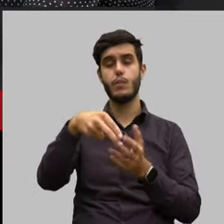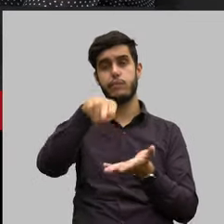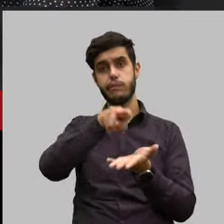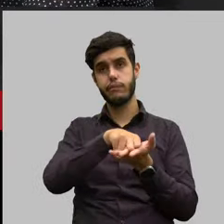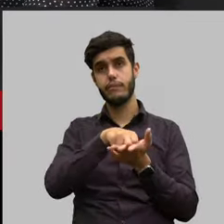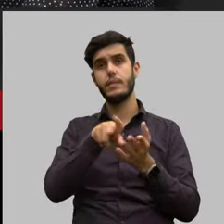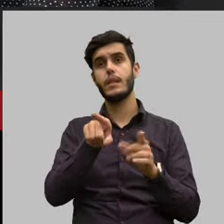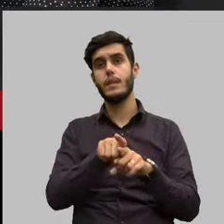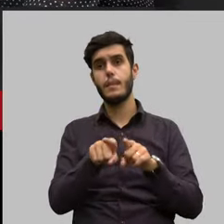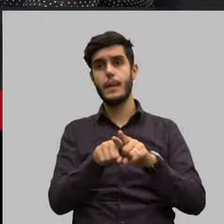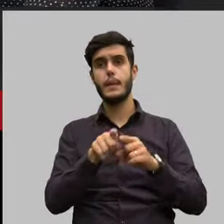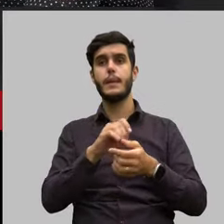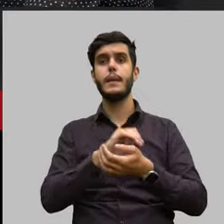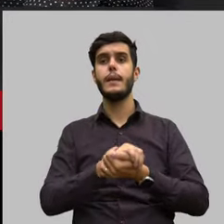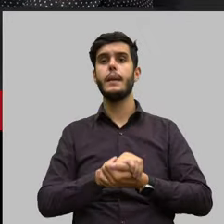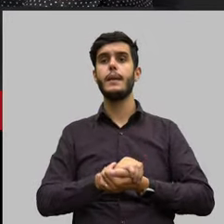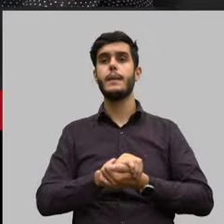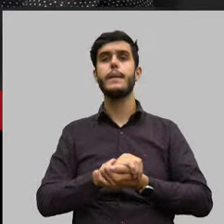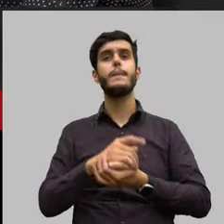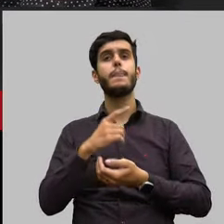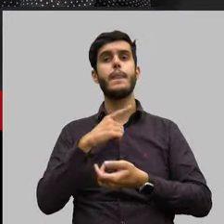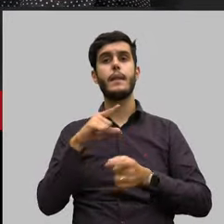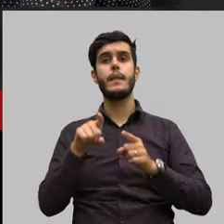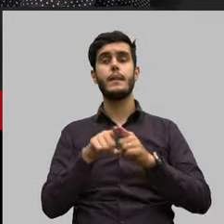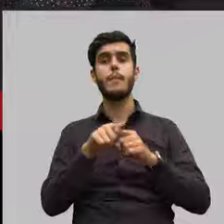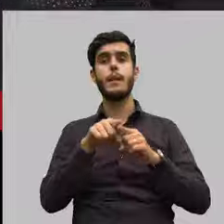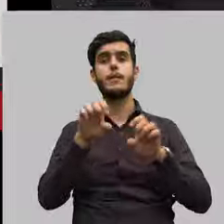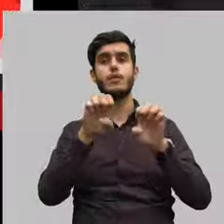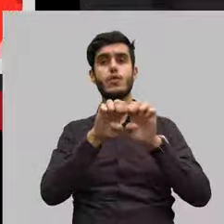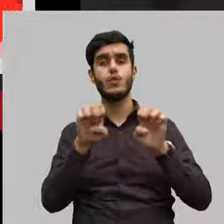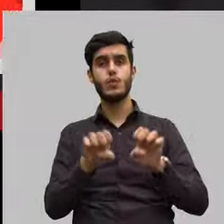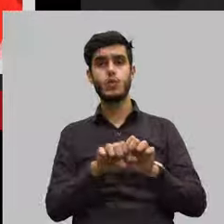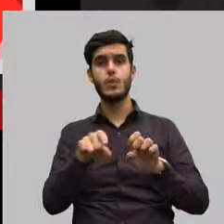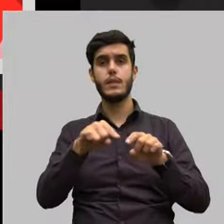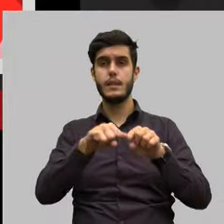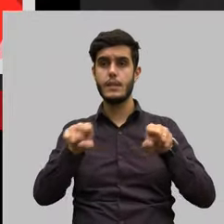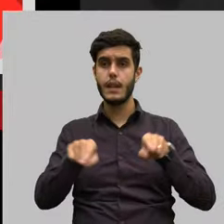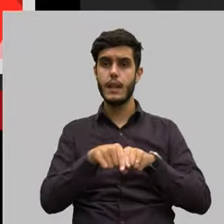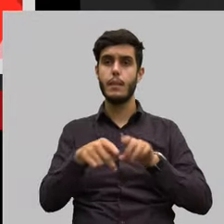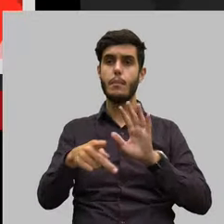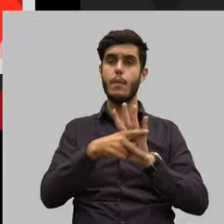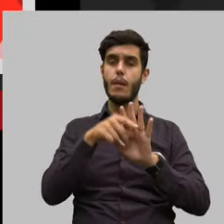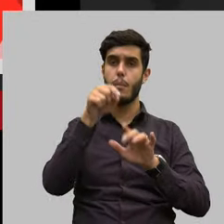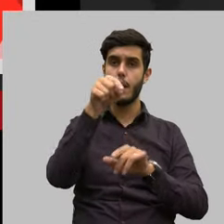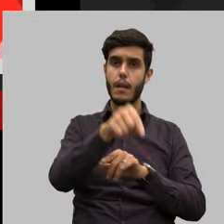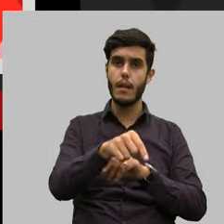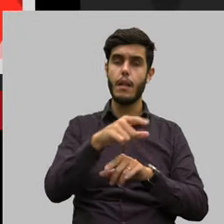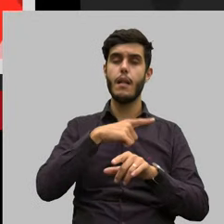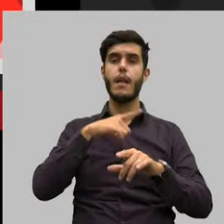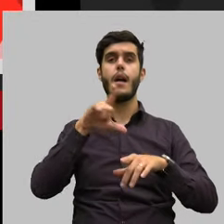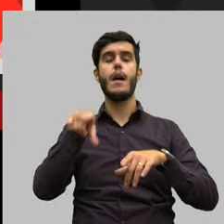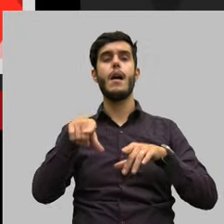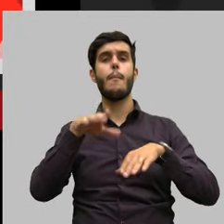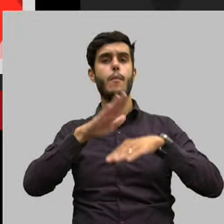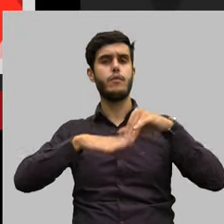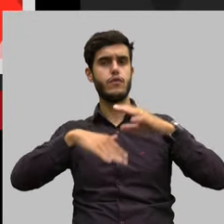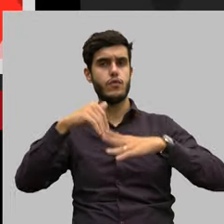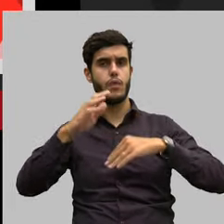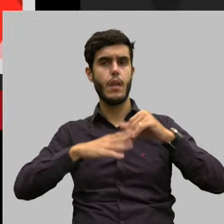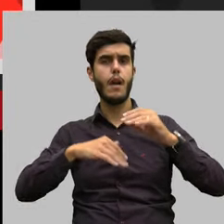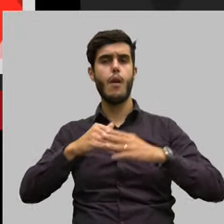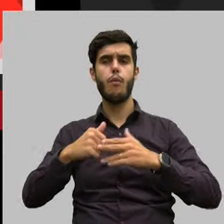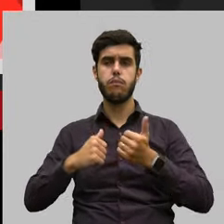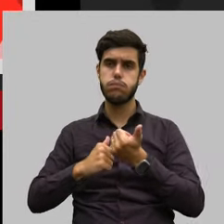a gente teve também a estruturação de uma sala de reidratação e contratação emergencial de profissionais paraa gente apoiar